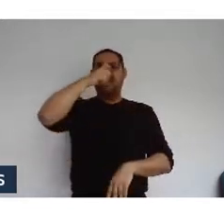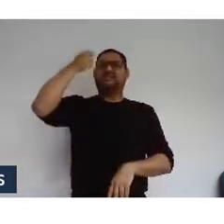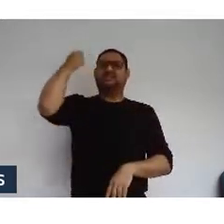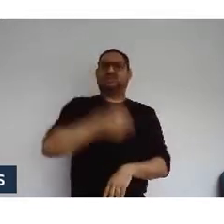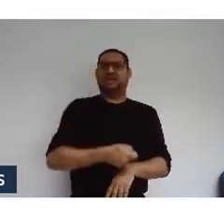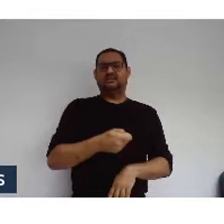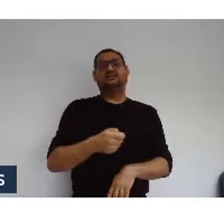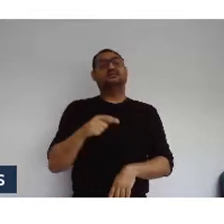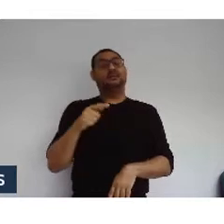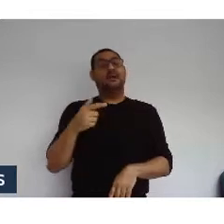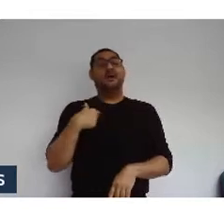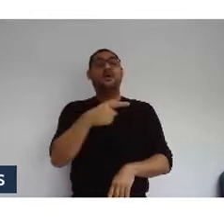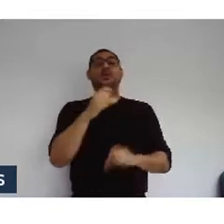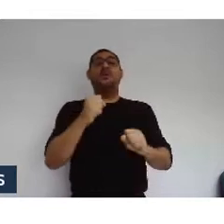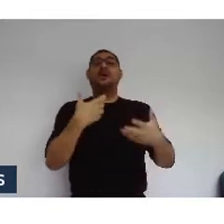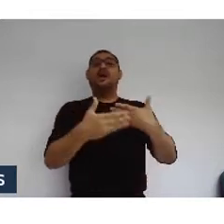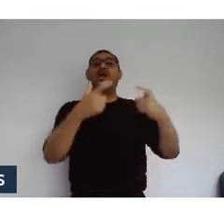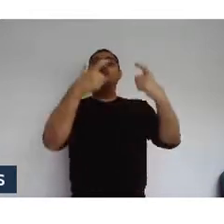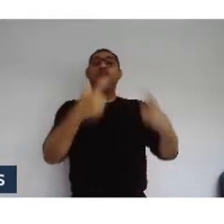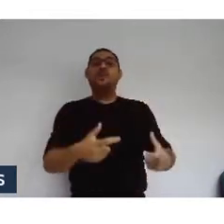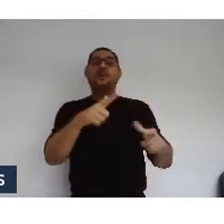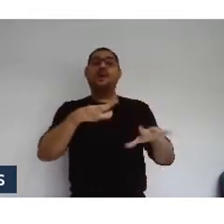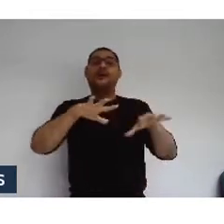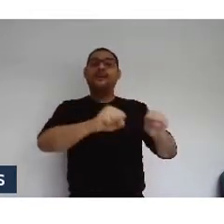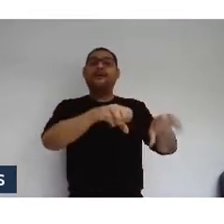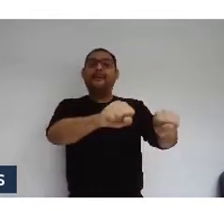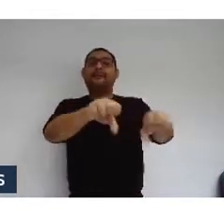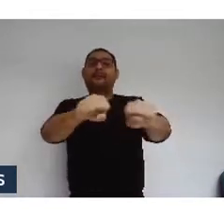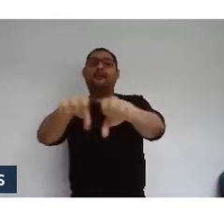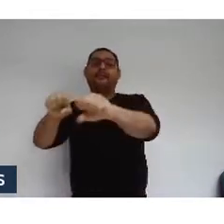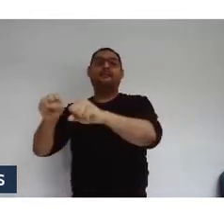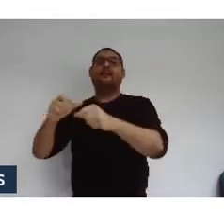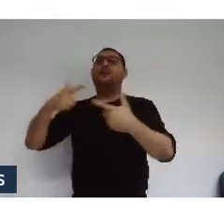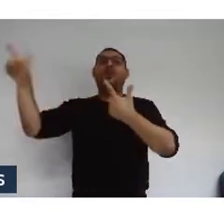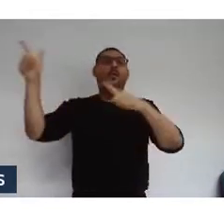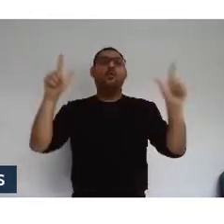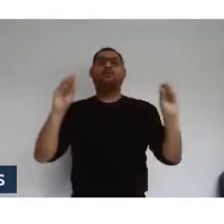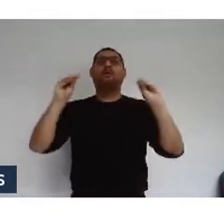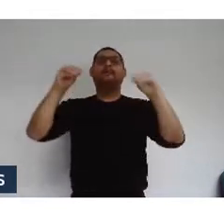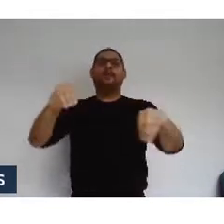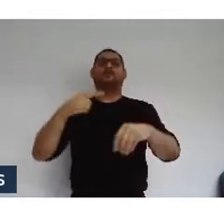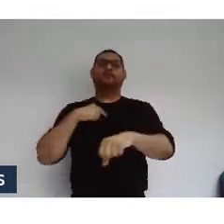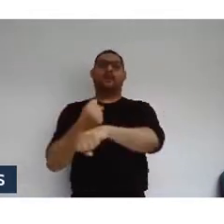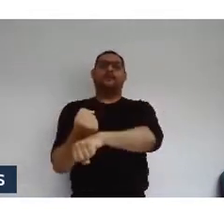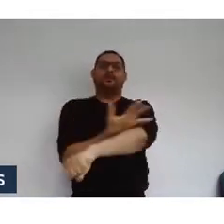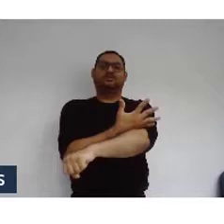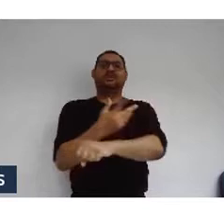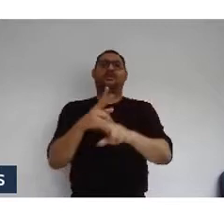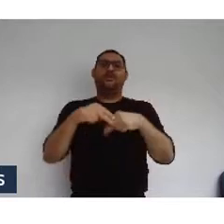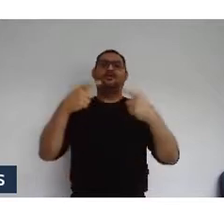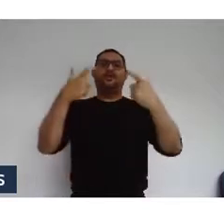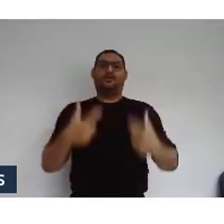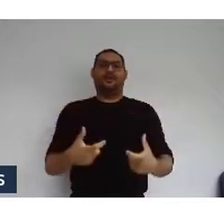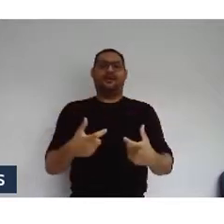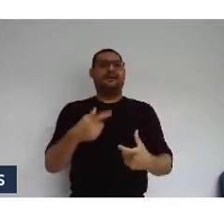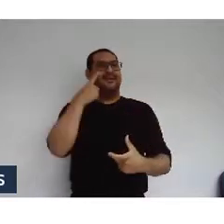as condições para novas geografias emocionais de lugar. Está com letras maiúsculas, porque